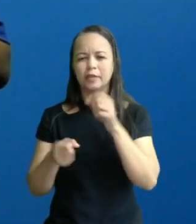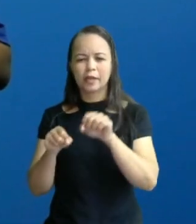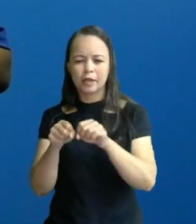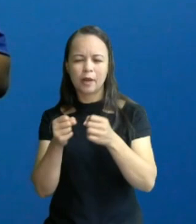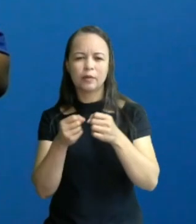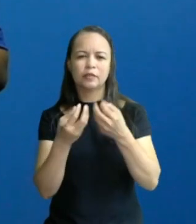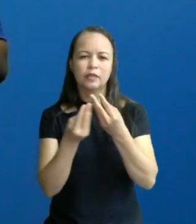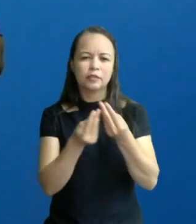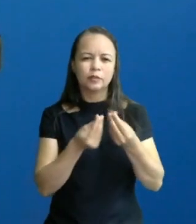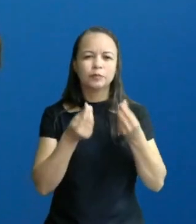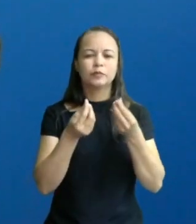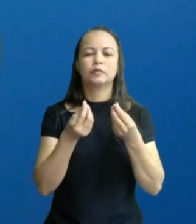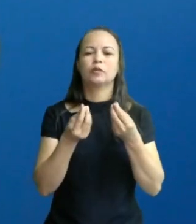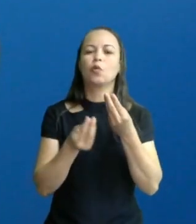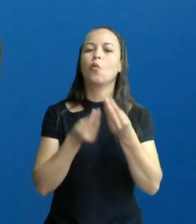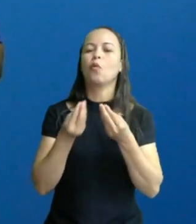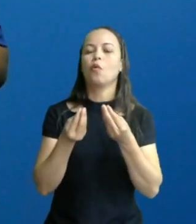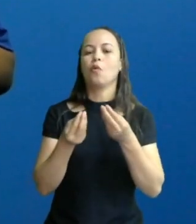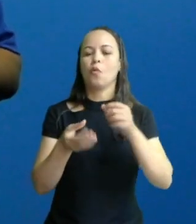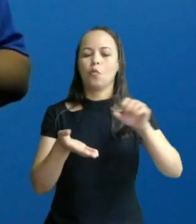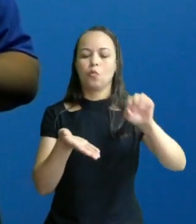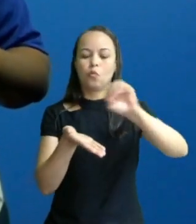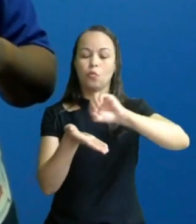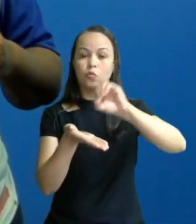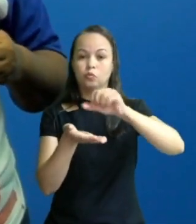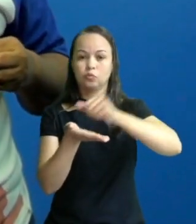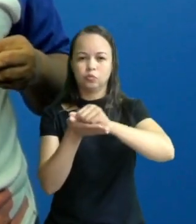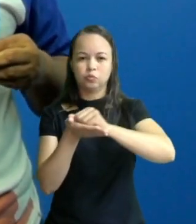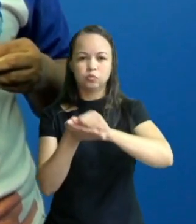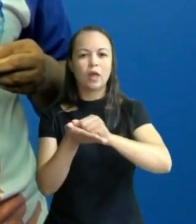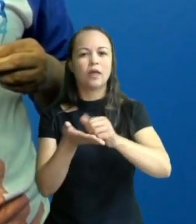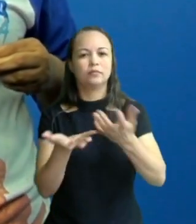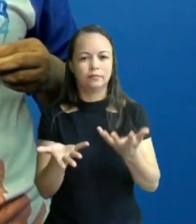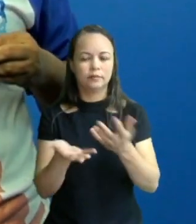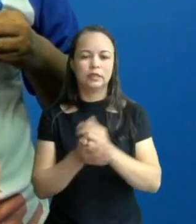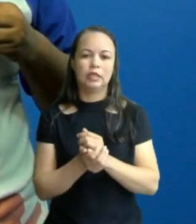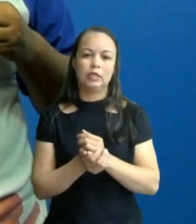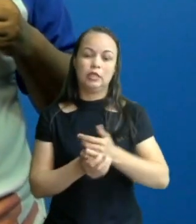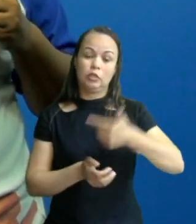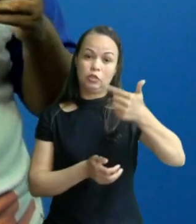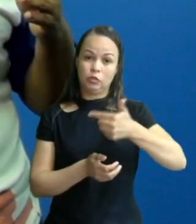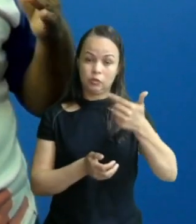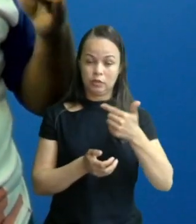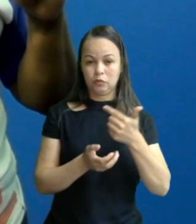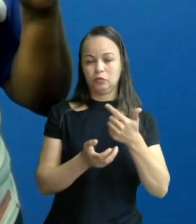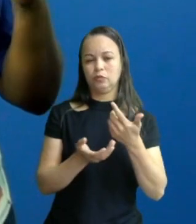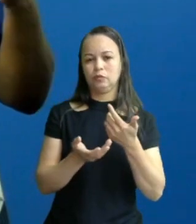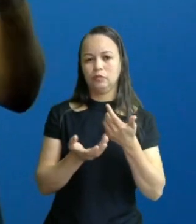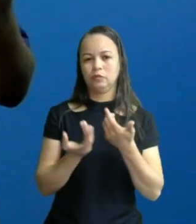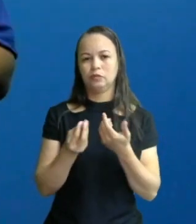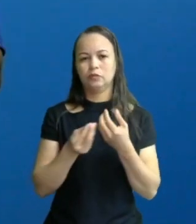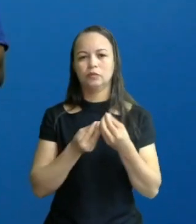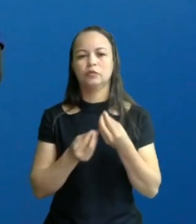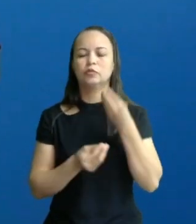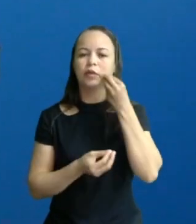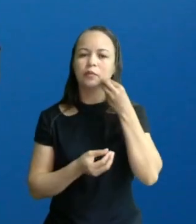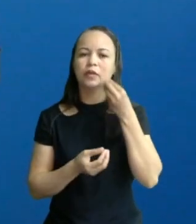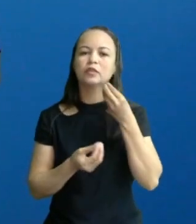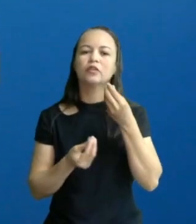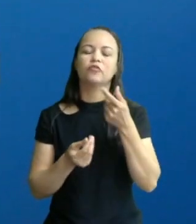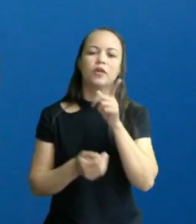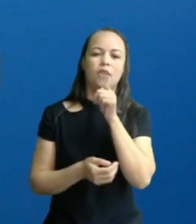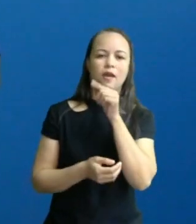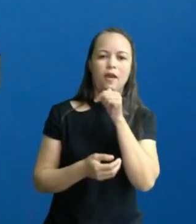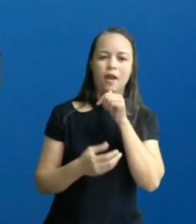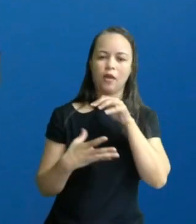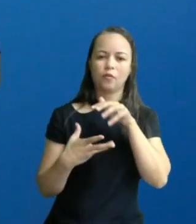tensão superficial com o detergente. E o segundo experimento, que foi justamente a água como solvente universal,